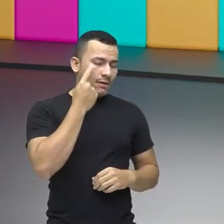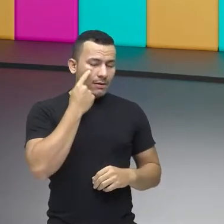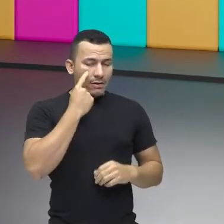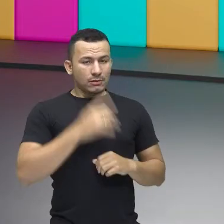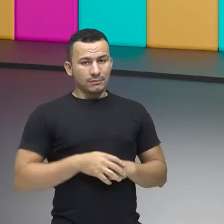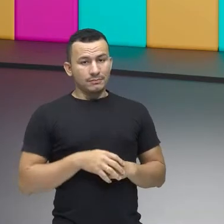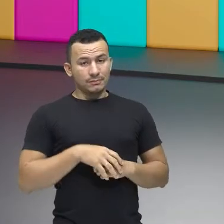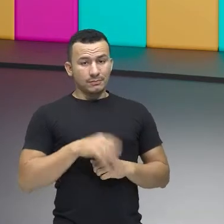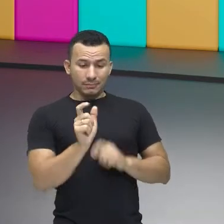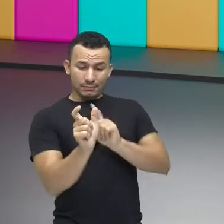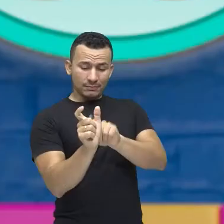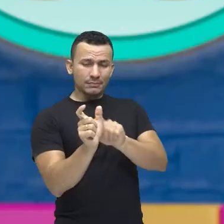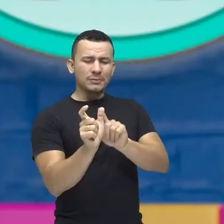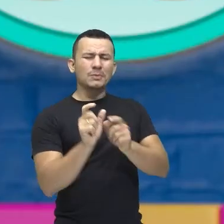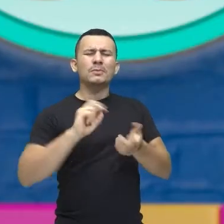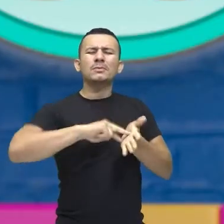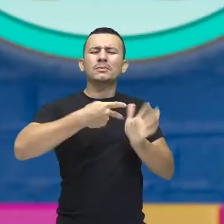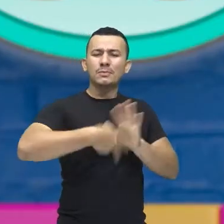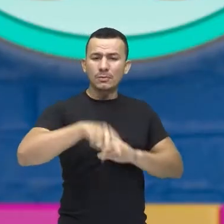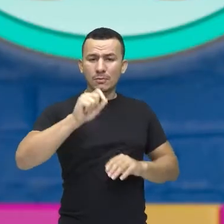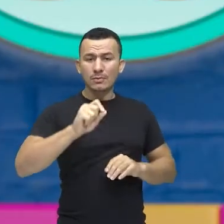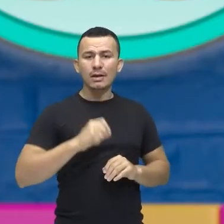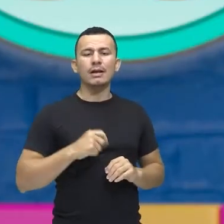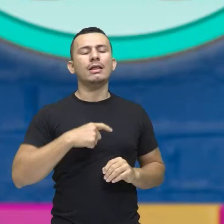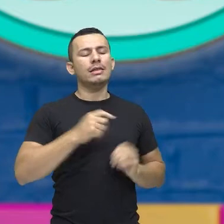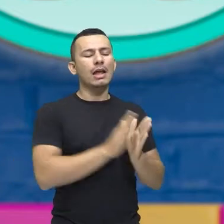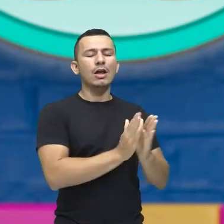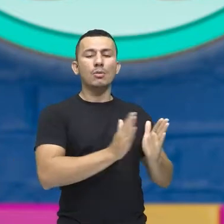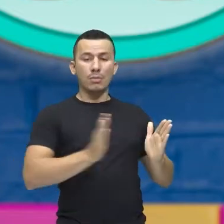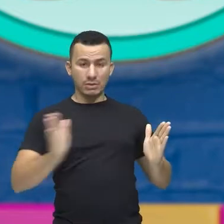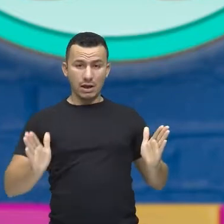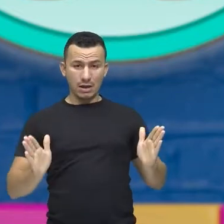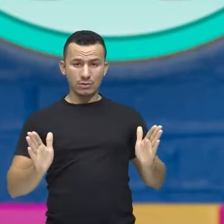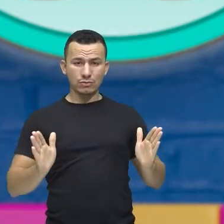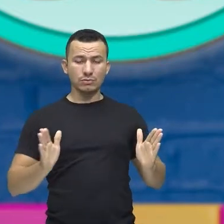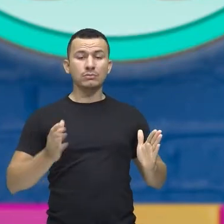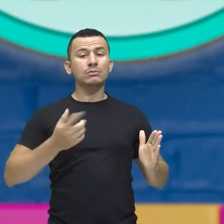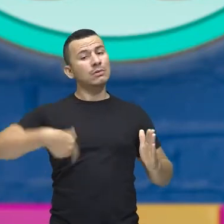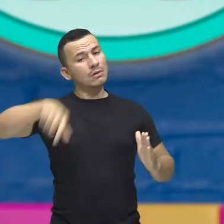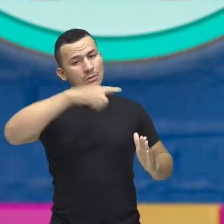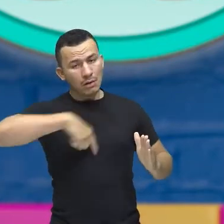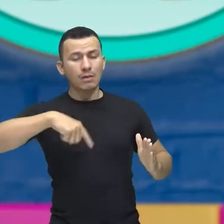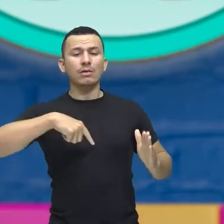O autocuidado, de fato, ele é o processo em que nós